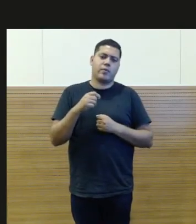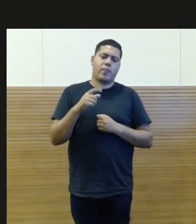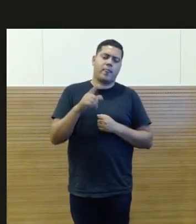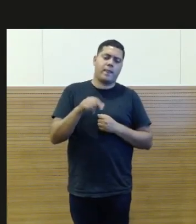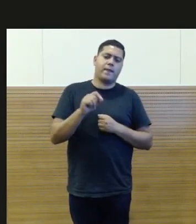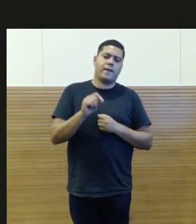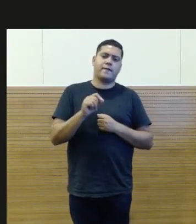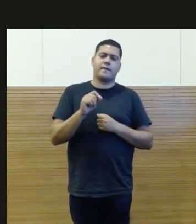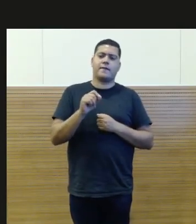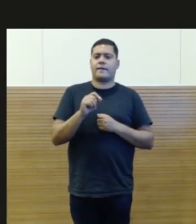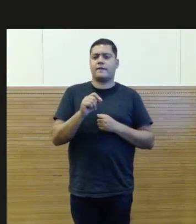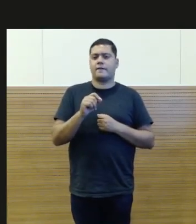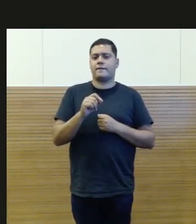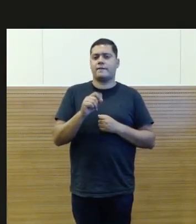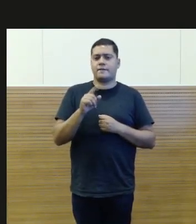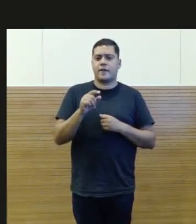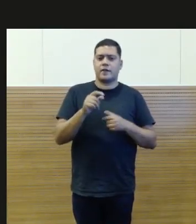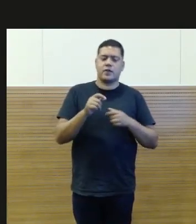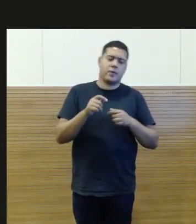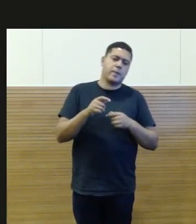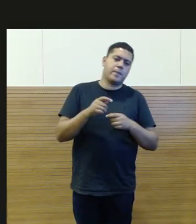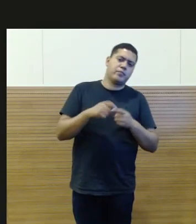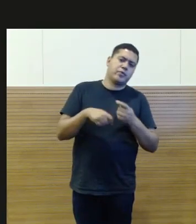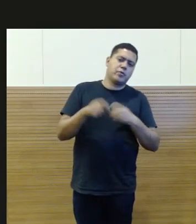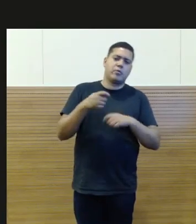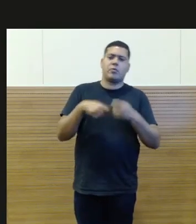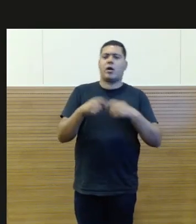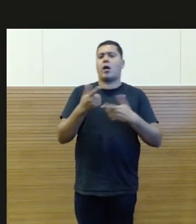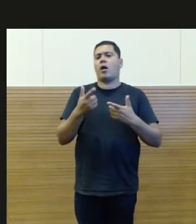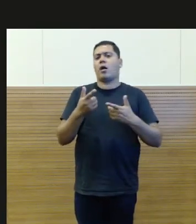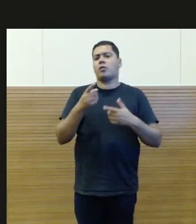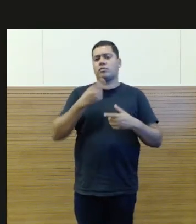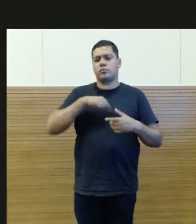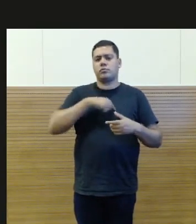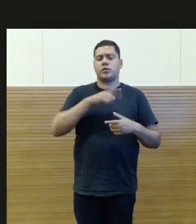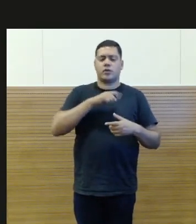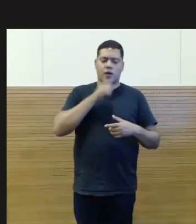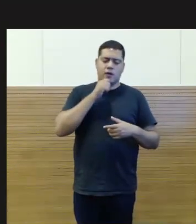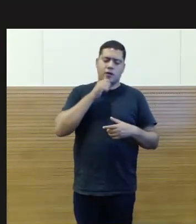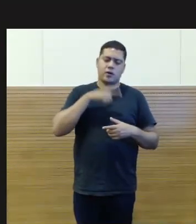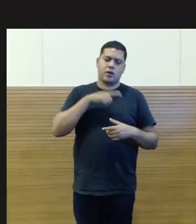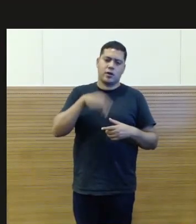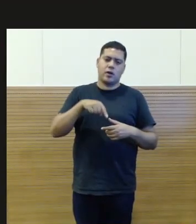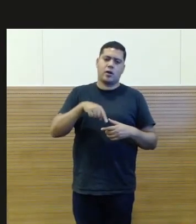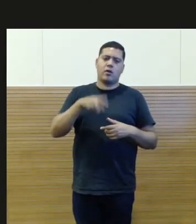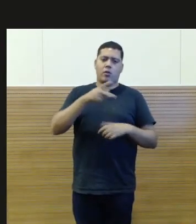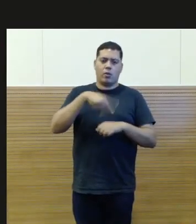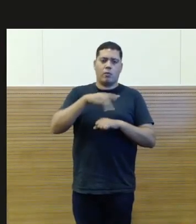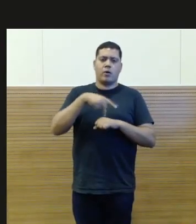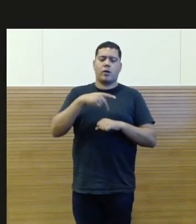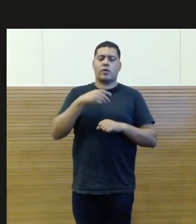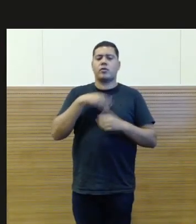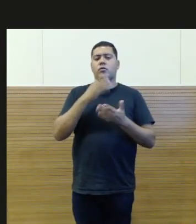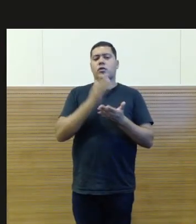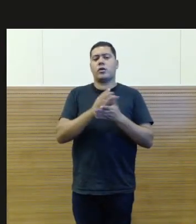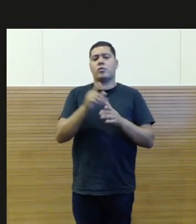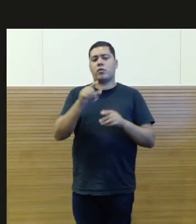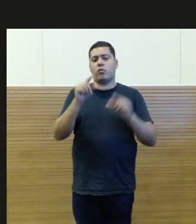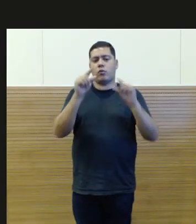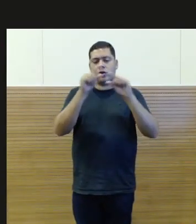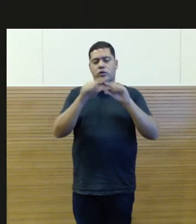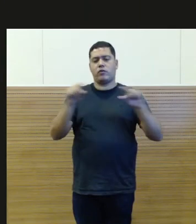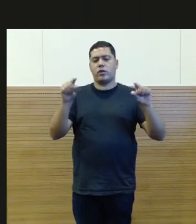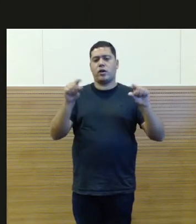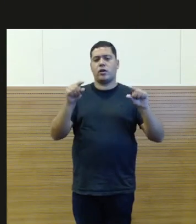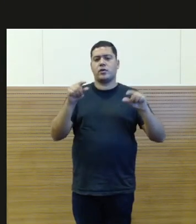de mercados desregulados que a gente ainda tem em muitos dos nossos países da nossa região, né? E eu termino com essa frase